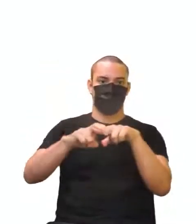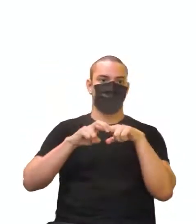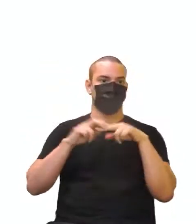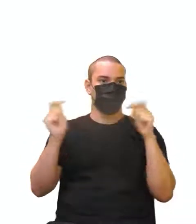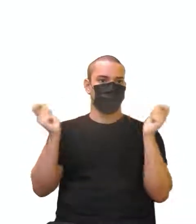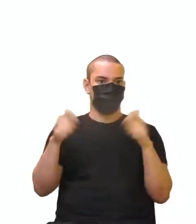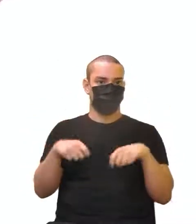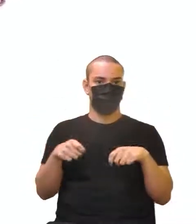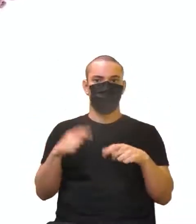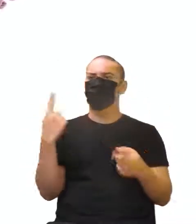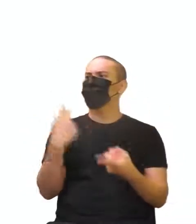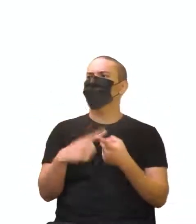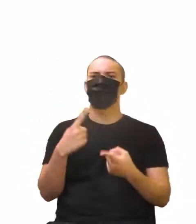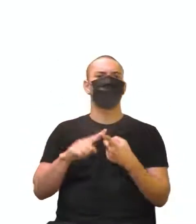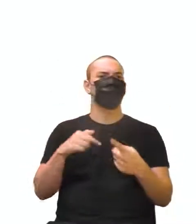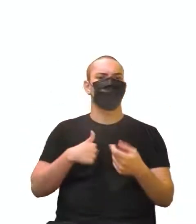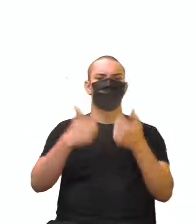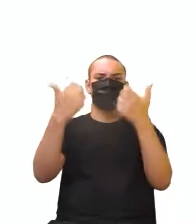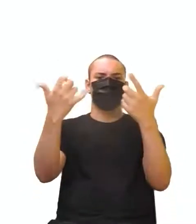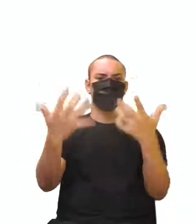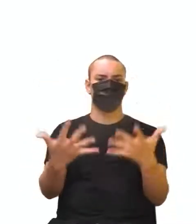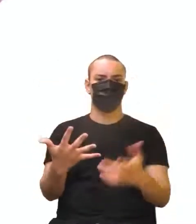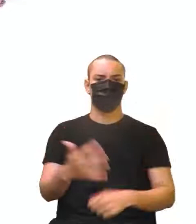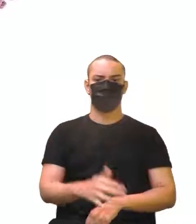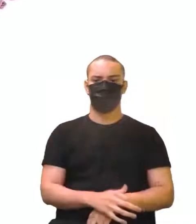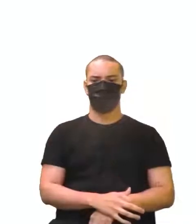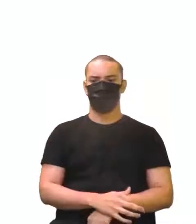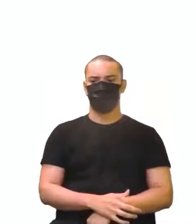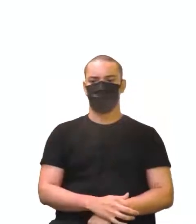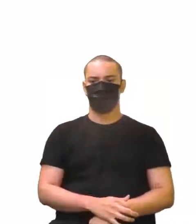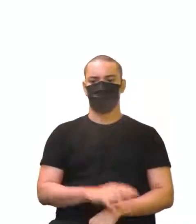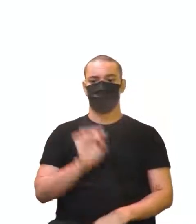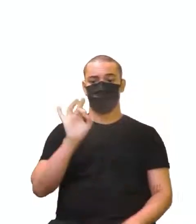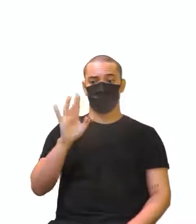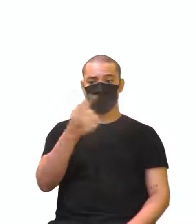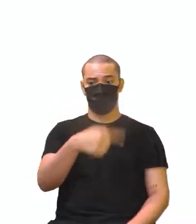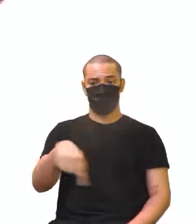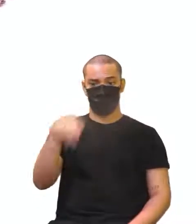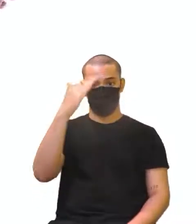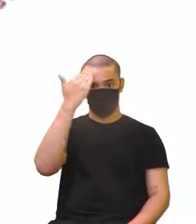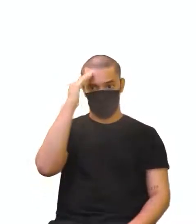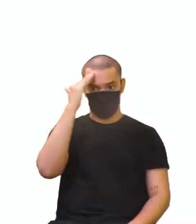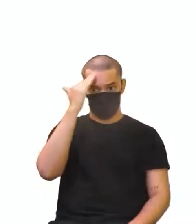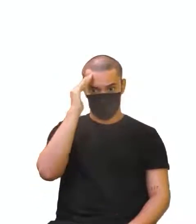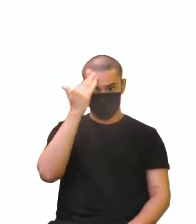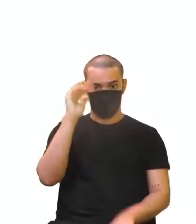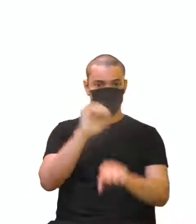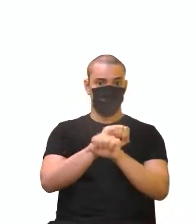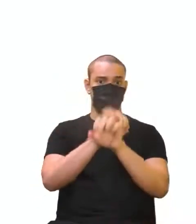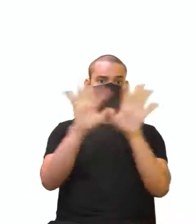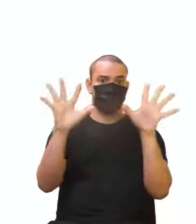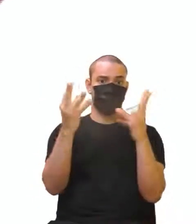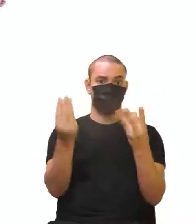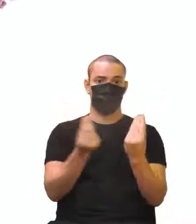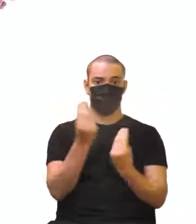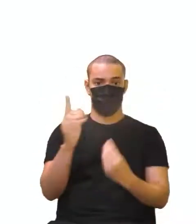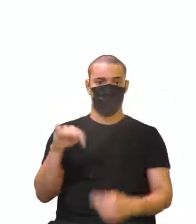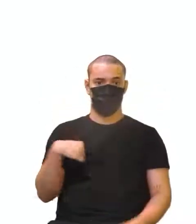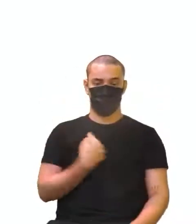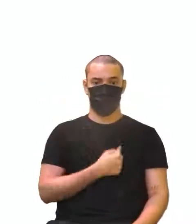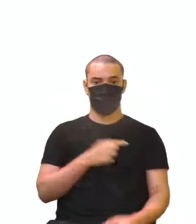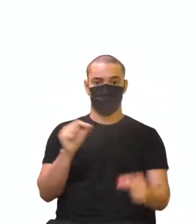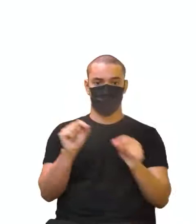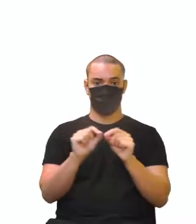Entendeu? Por que eu pedi para a gente fazer isso? É só para vocês entenderem direitinho como é que a gente faz